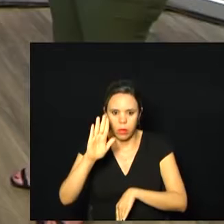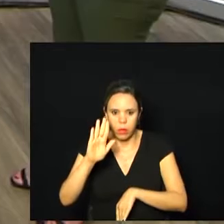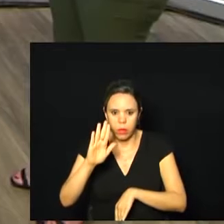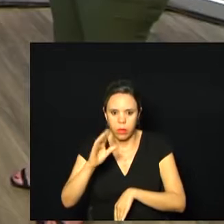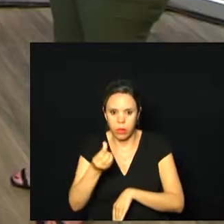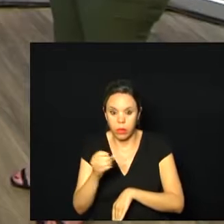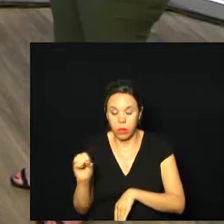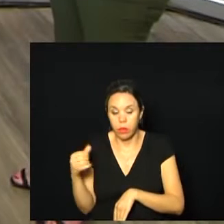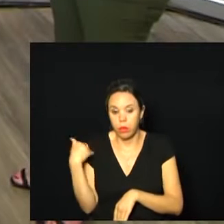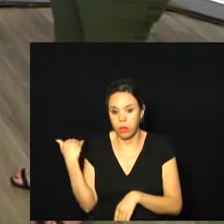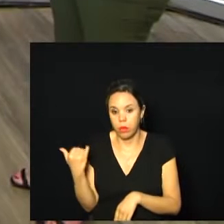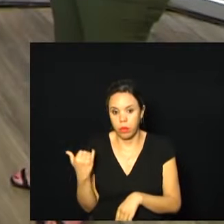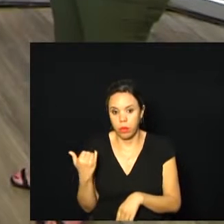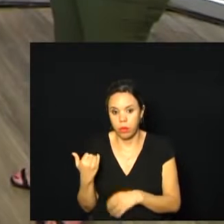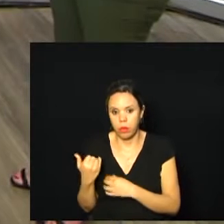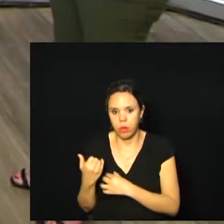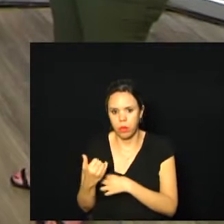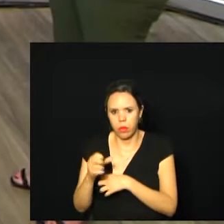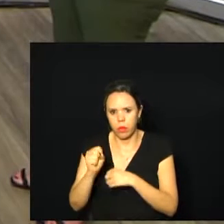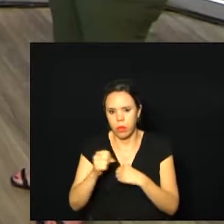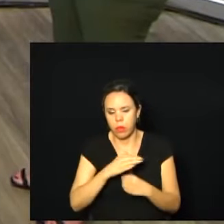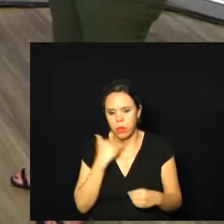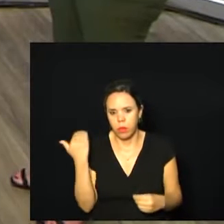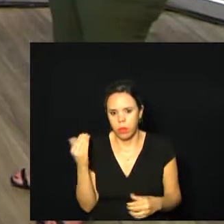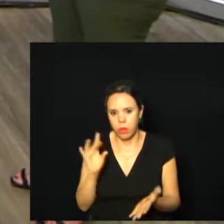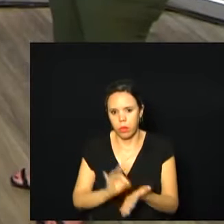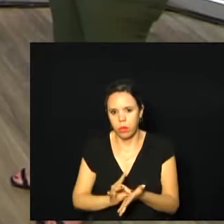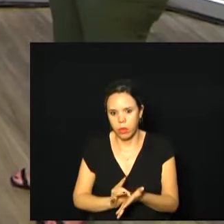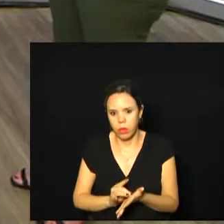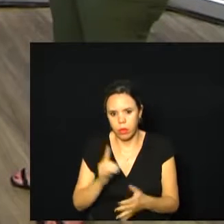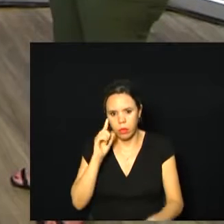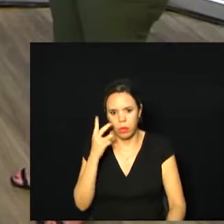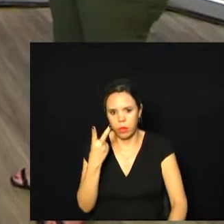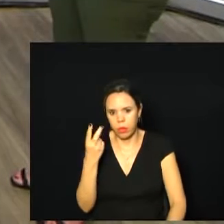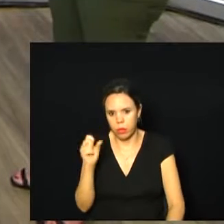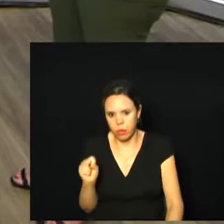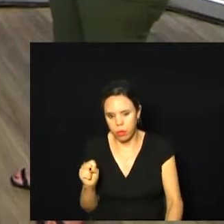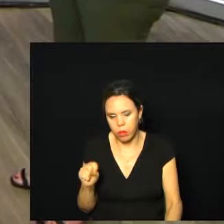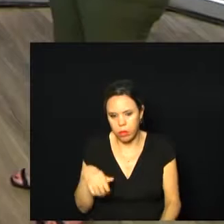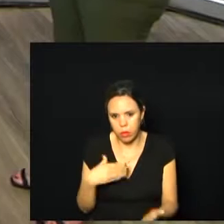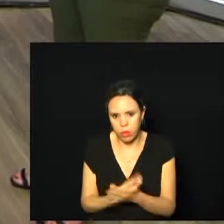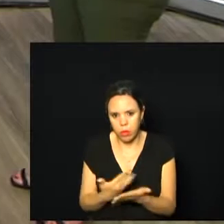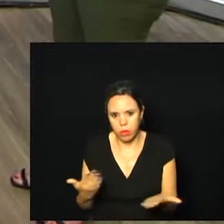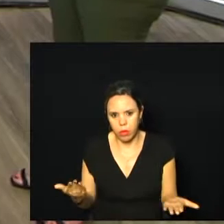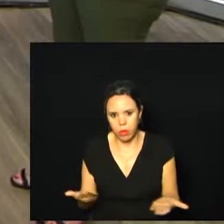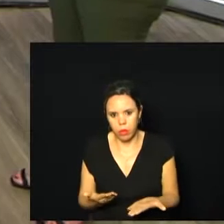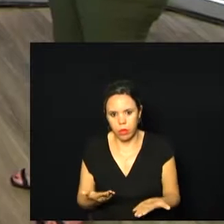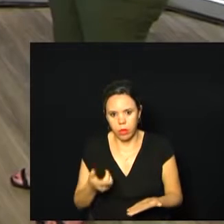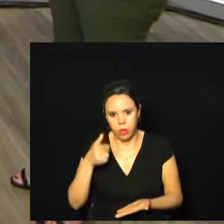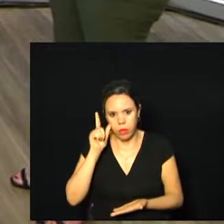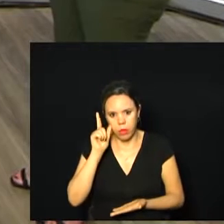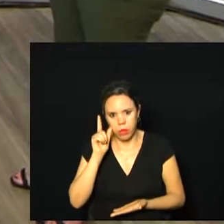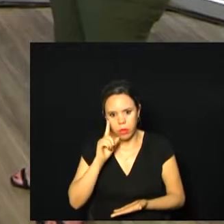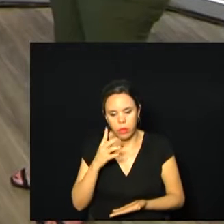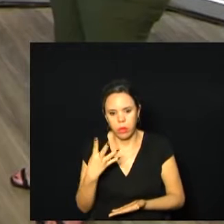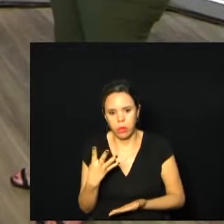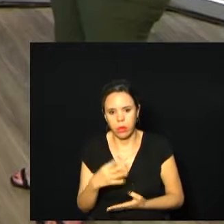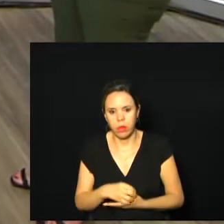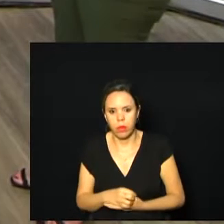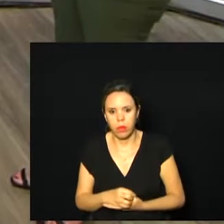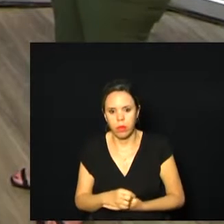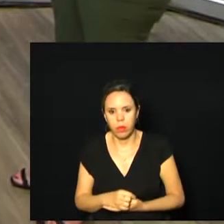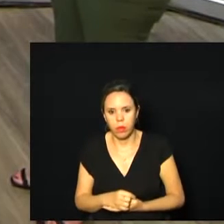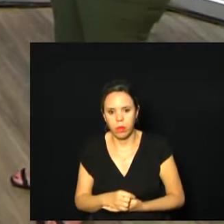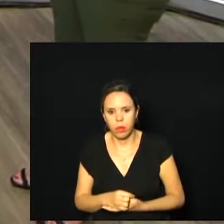dos 60 anos. Então, 8 mortes confirmadas do dia 28 até o dia de ontem, dia 4. Mirna